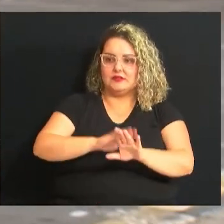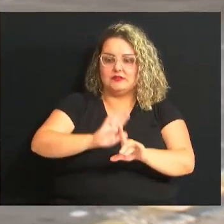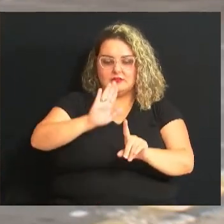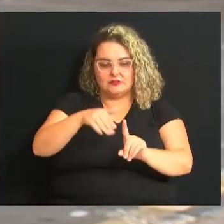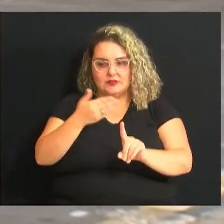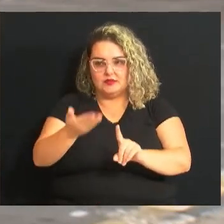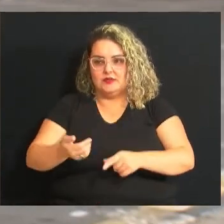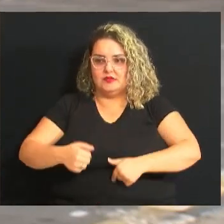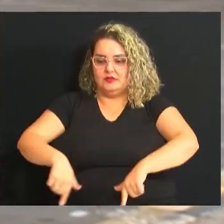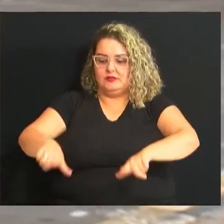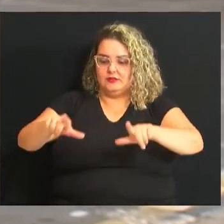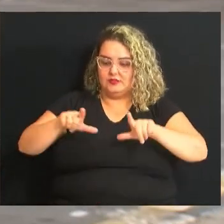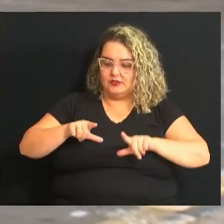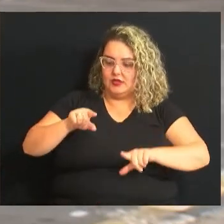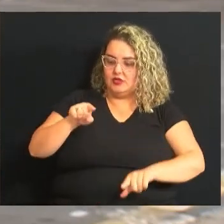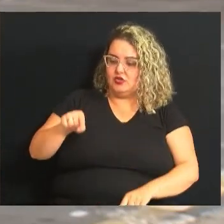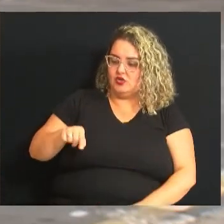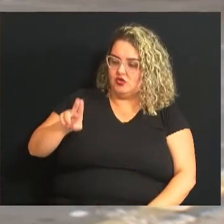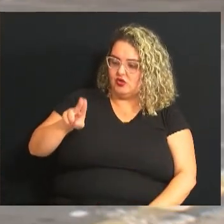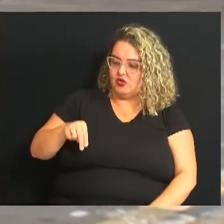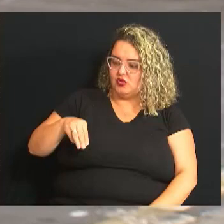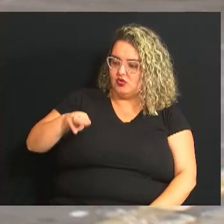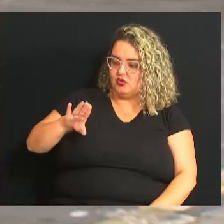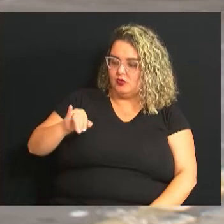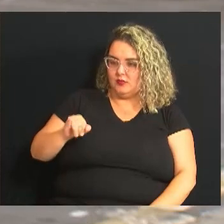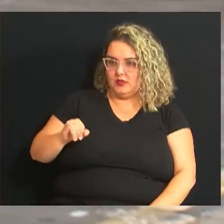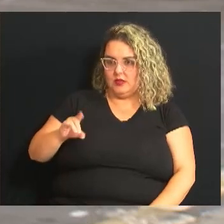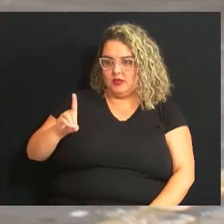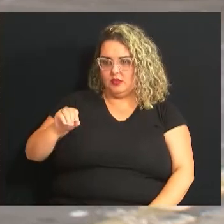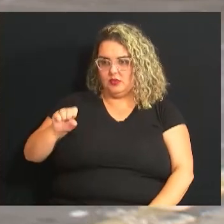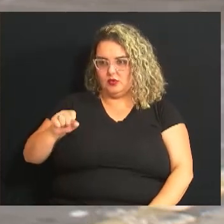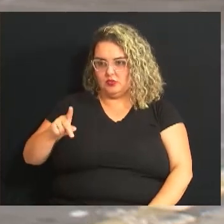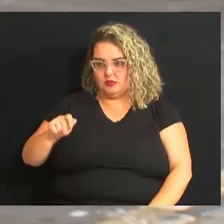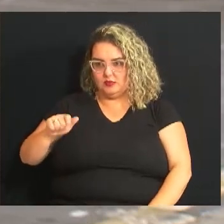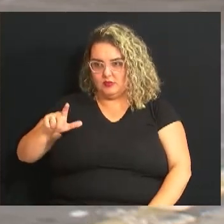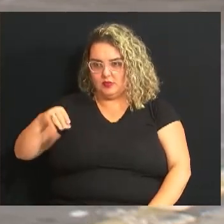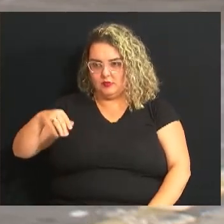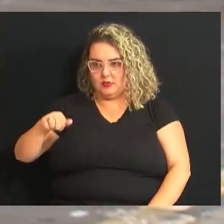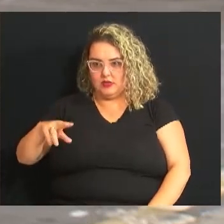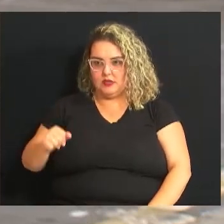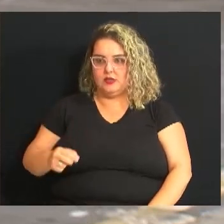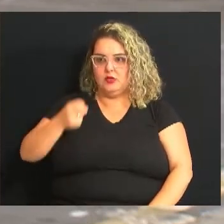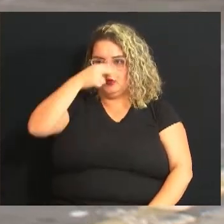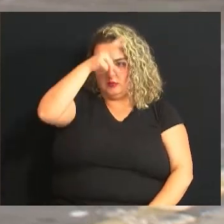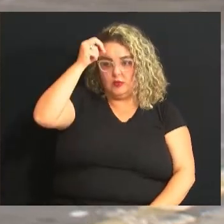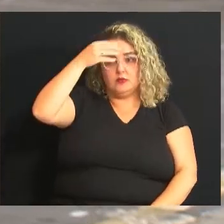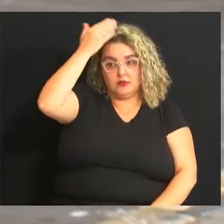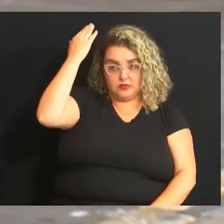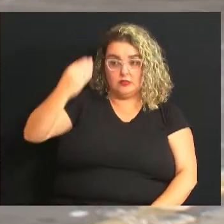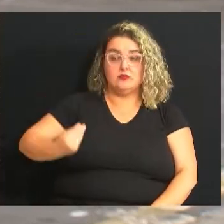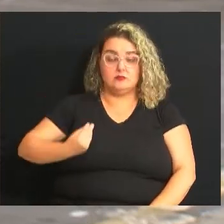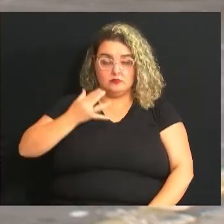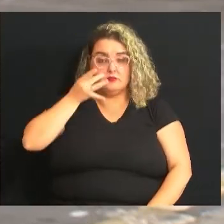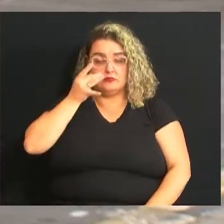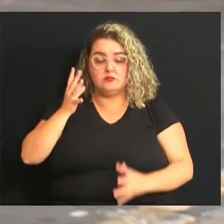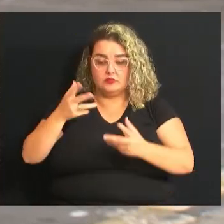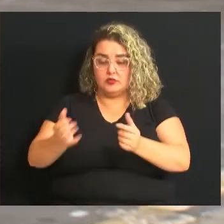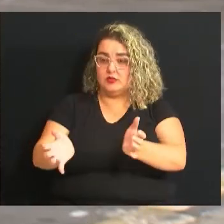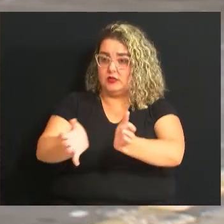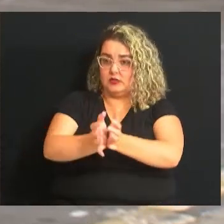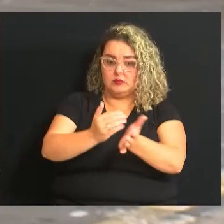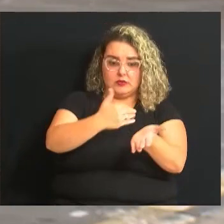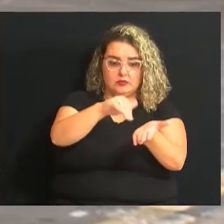atividades, a solenidade de entrega de méritos do Zumbi dos Palmares, a própria prefeitura, o prefeito Dário esteve presente, toda a sua equipe